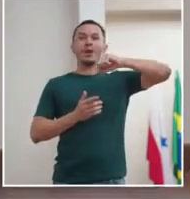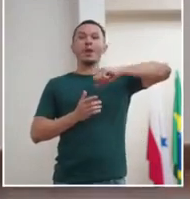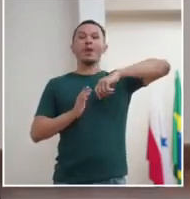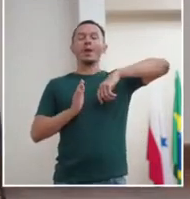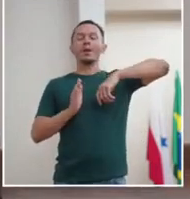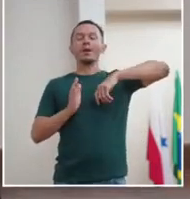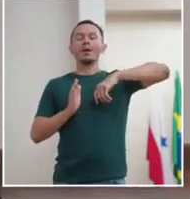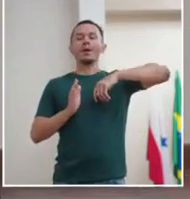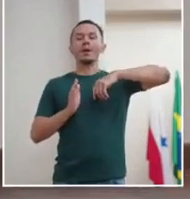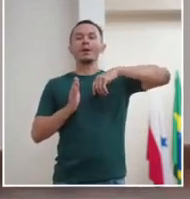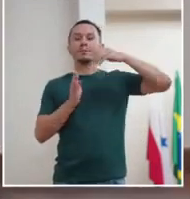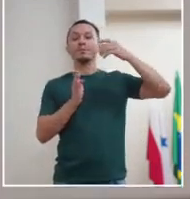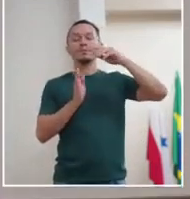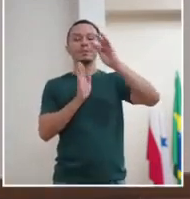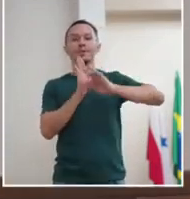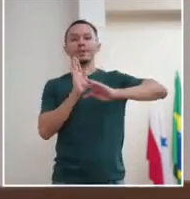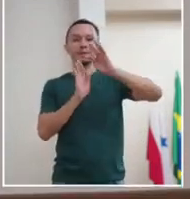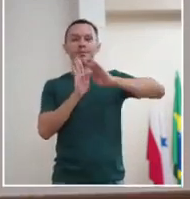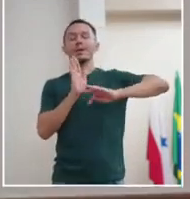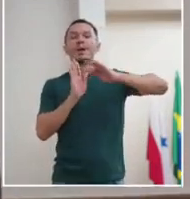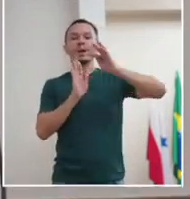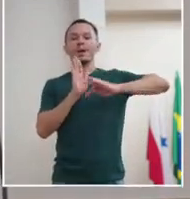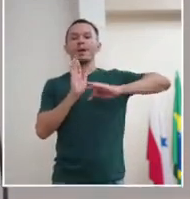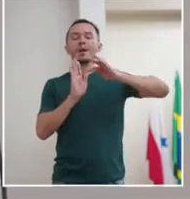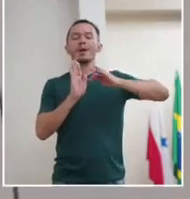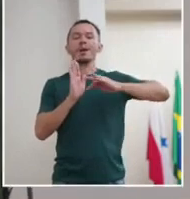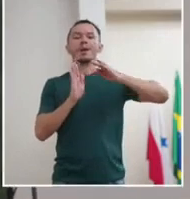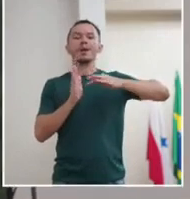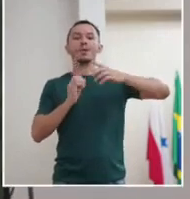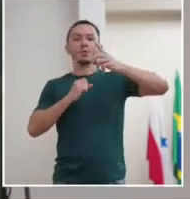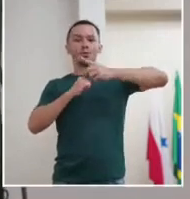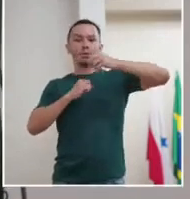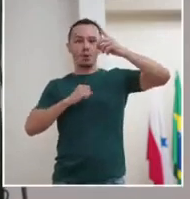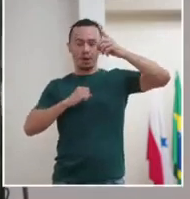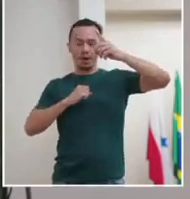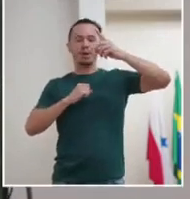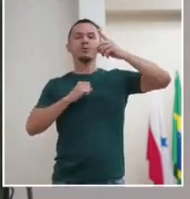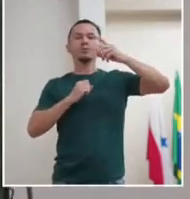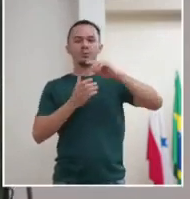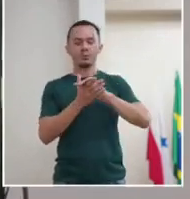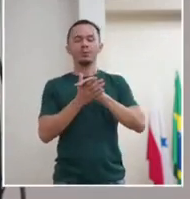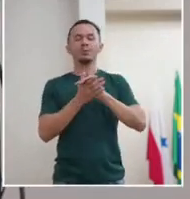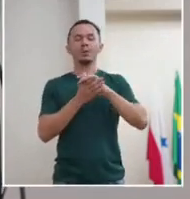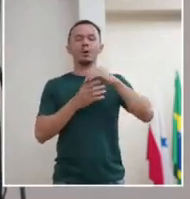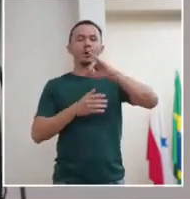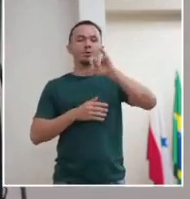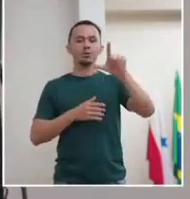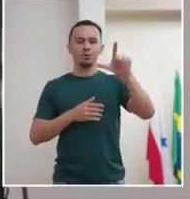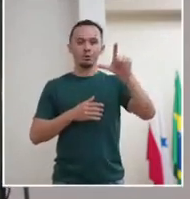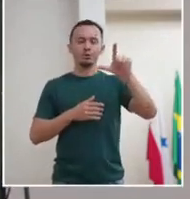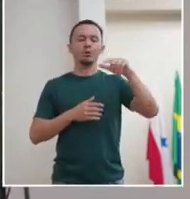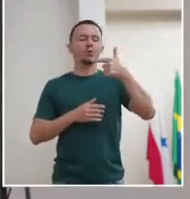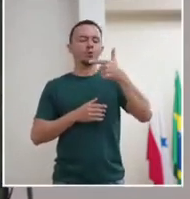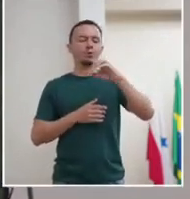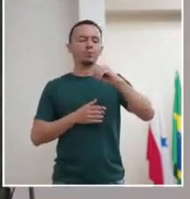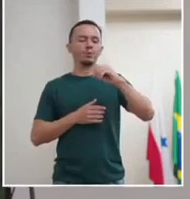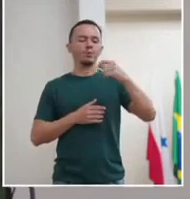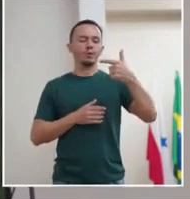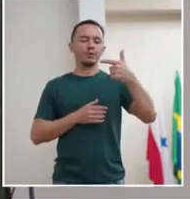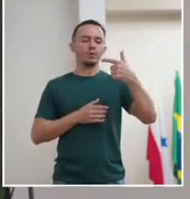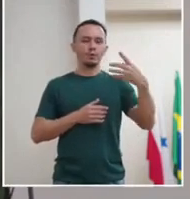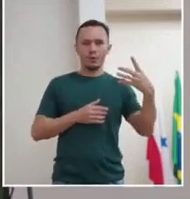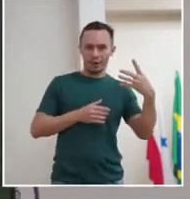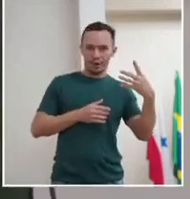agosto do ano passado. Em junho agora de 2024, iniciei na Unirio um